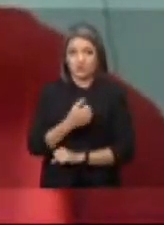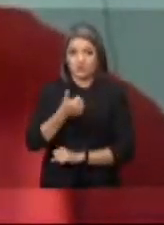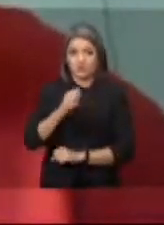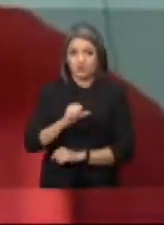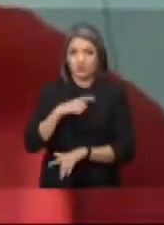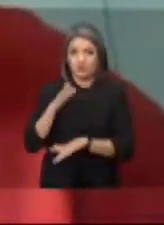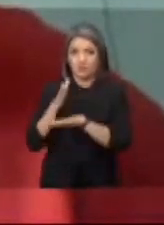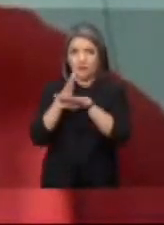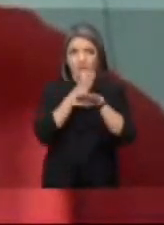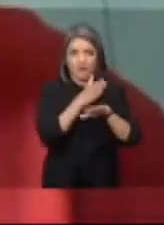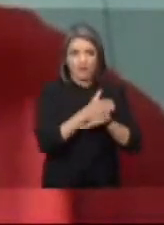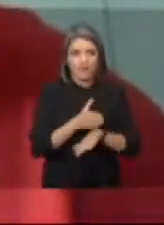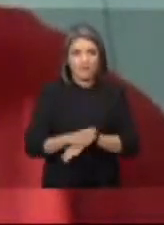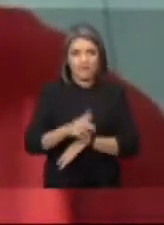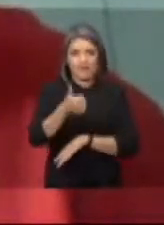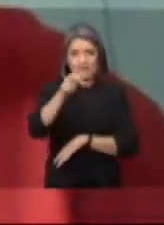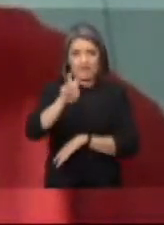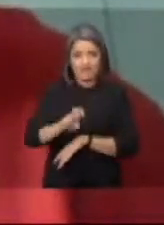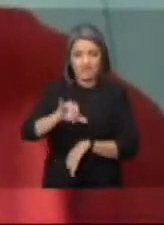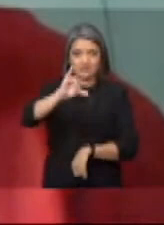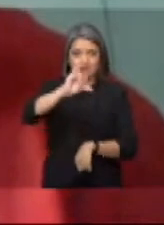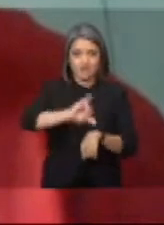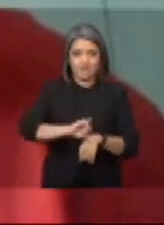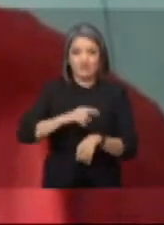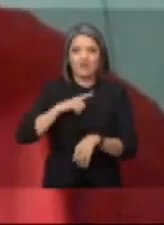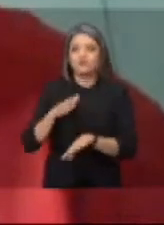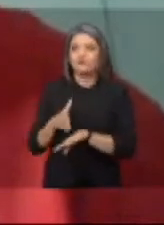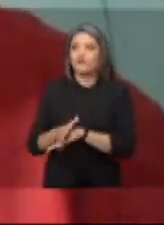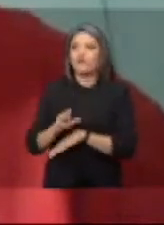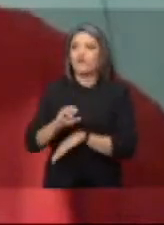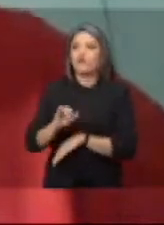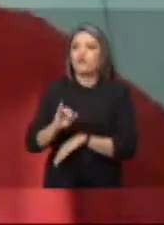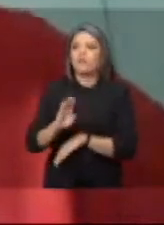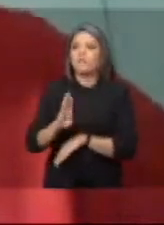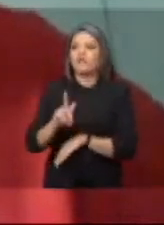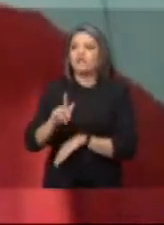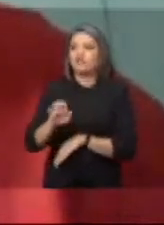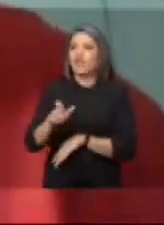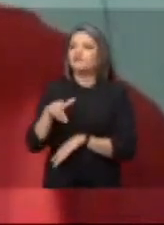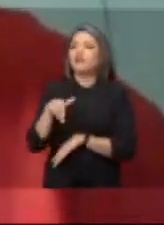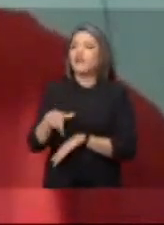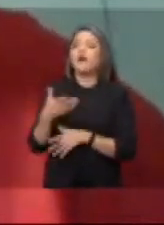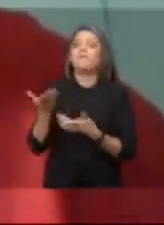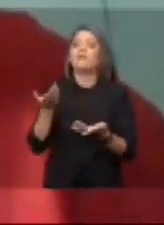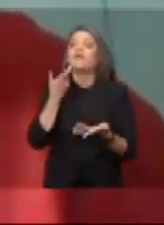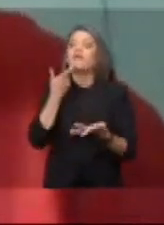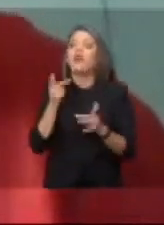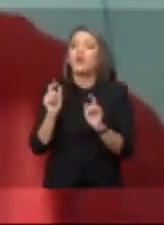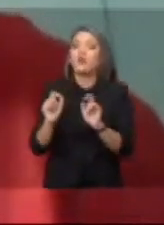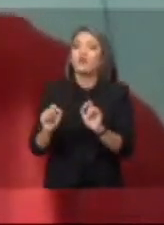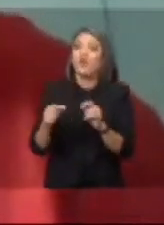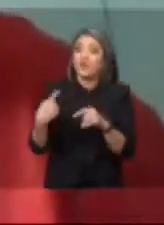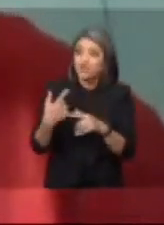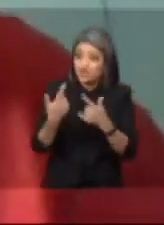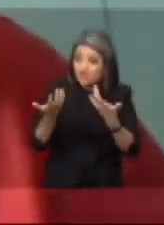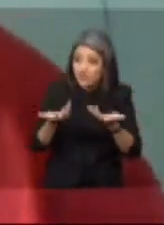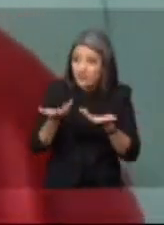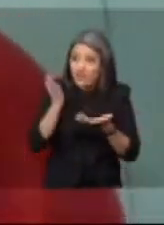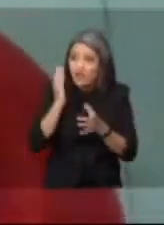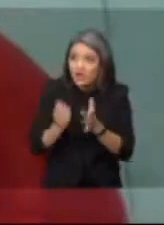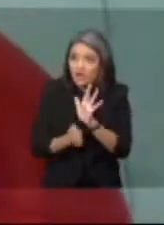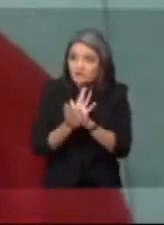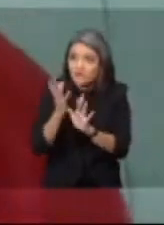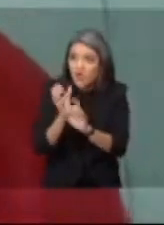capitais visitar as unidades do IBGE. E nós fomos visitar as unidades do IBGE para dizer que nós queremos ser